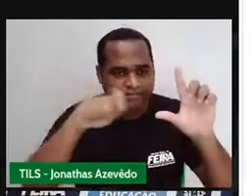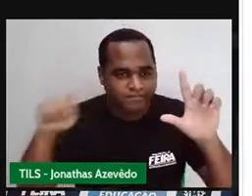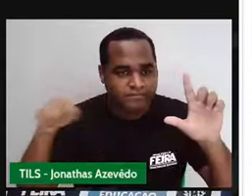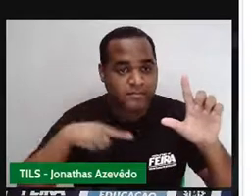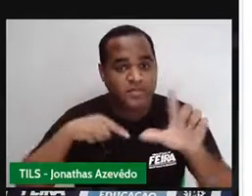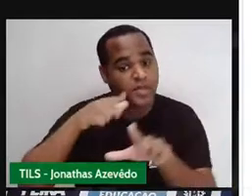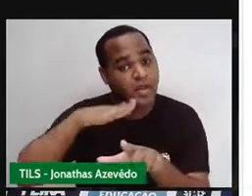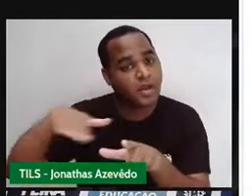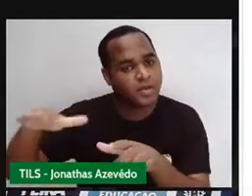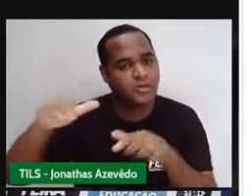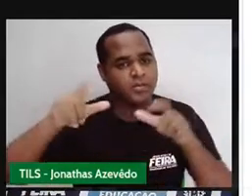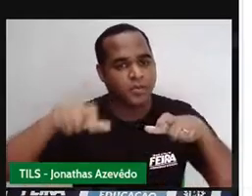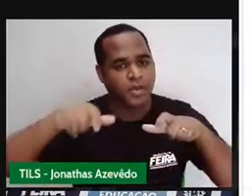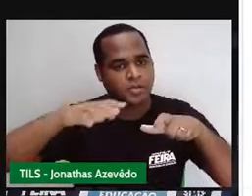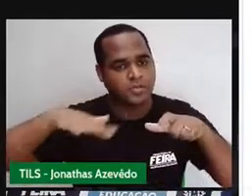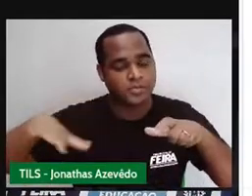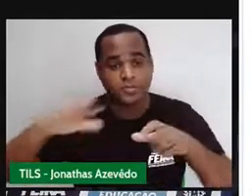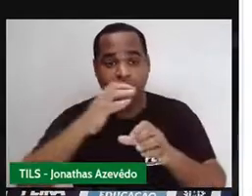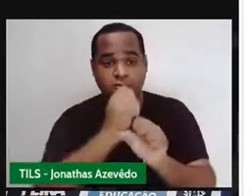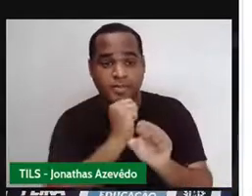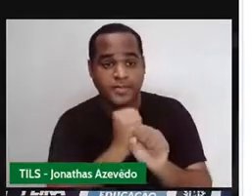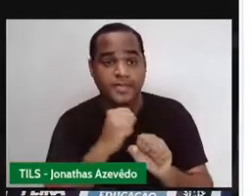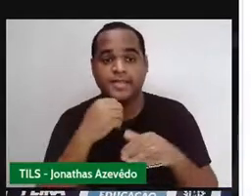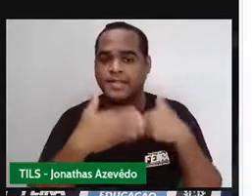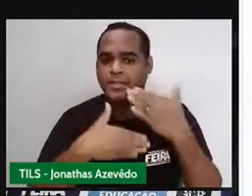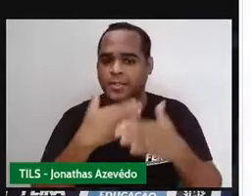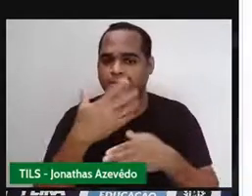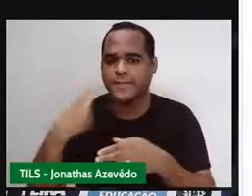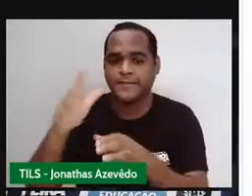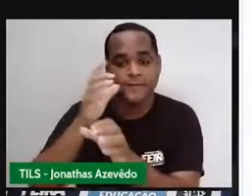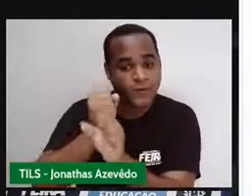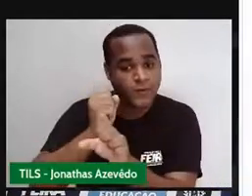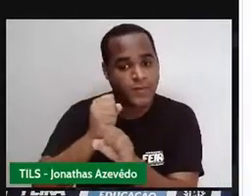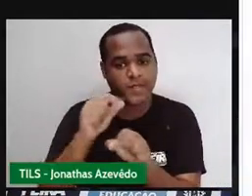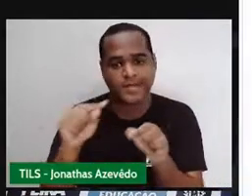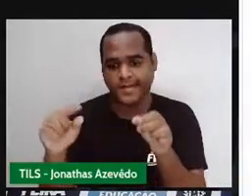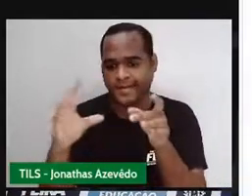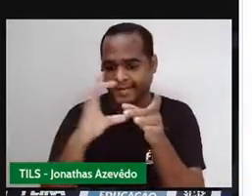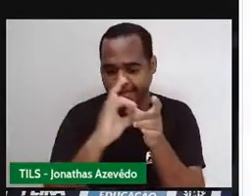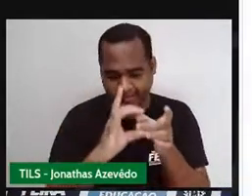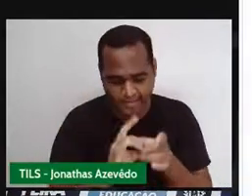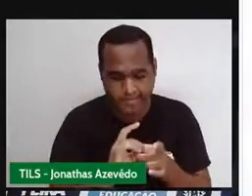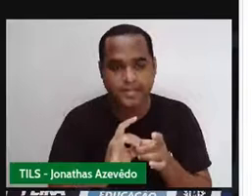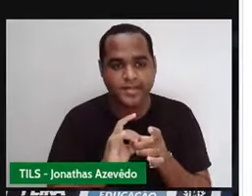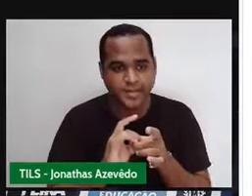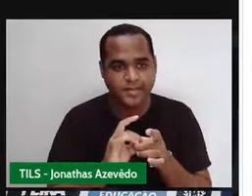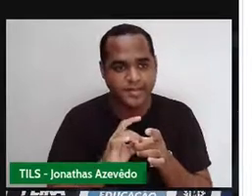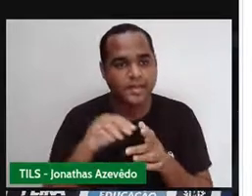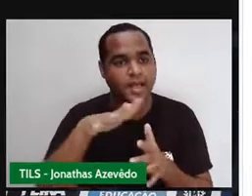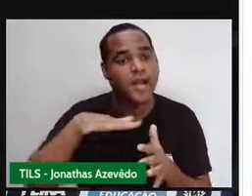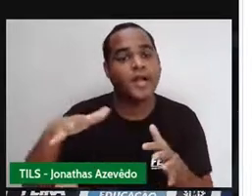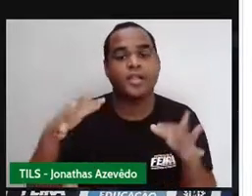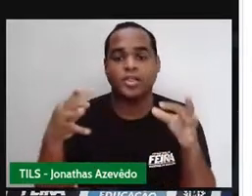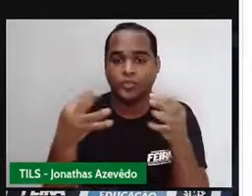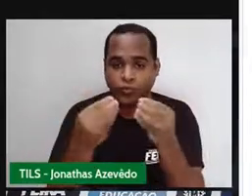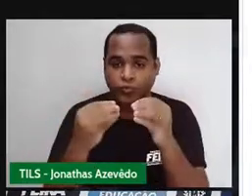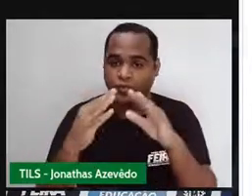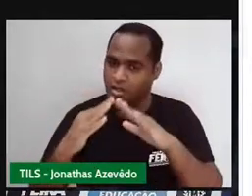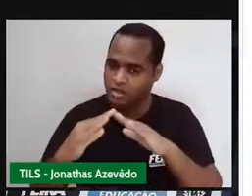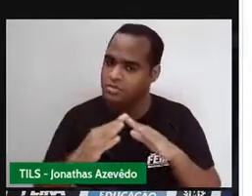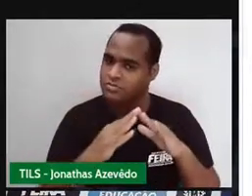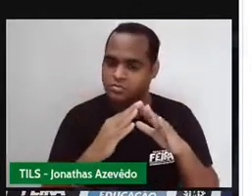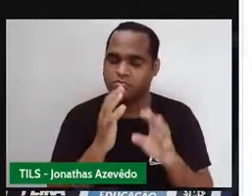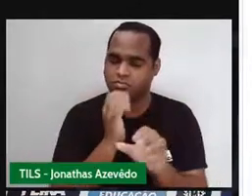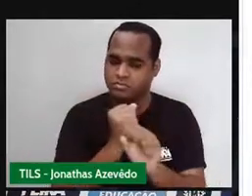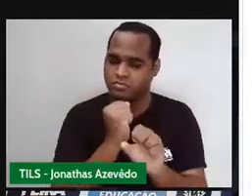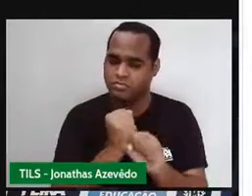área de cada cômodo da casa e depois fazer uma soma entre elas essa soma vai ser a área total área da casa